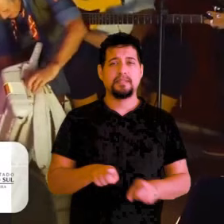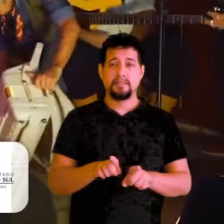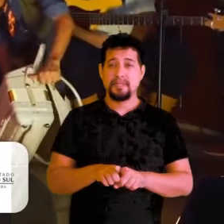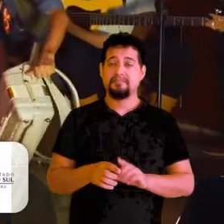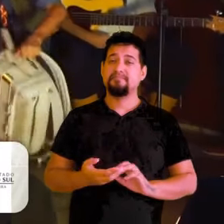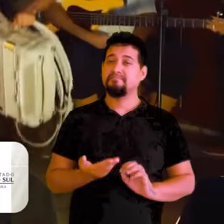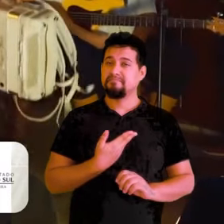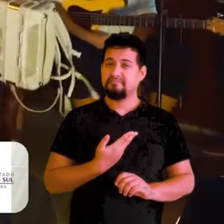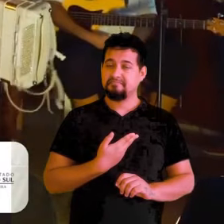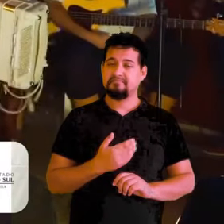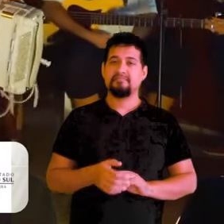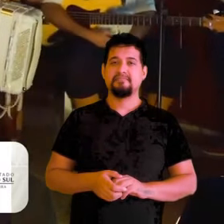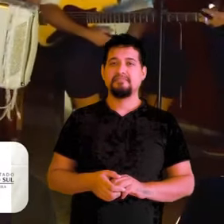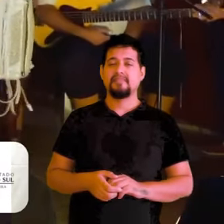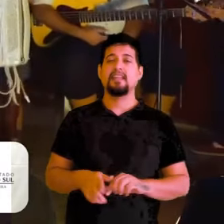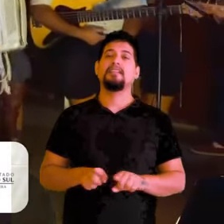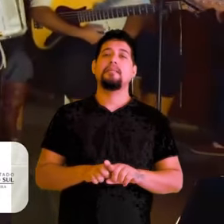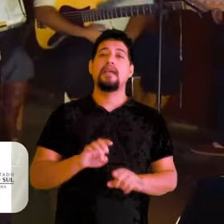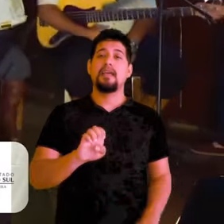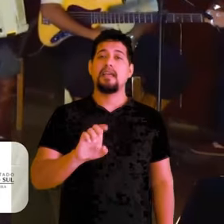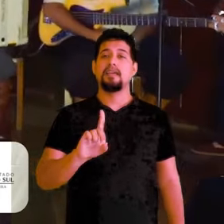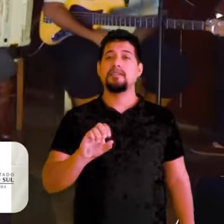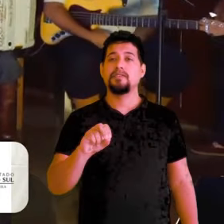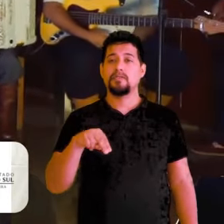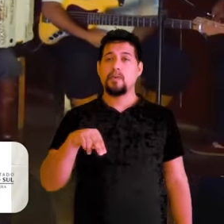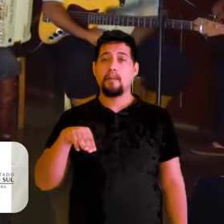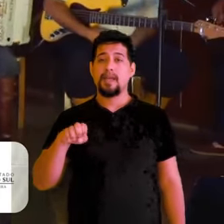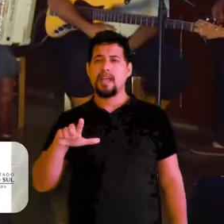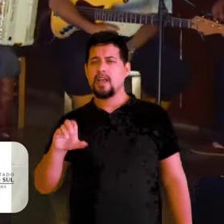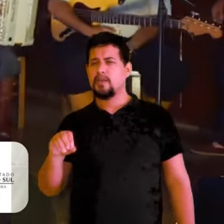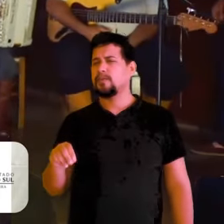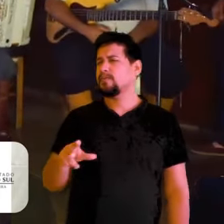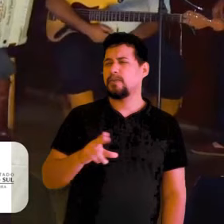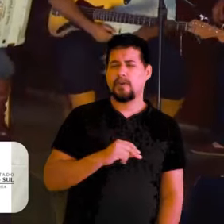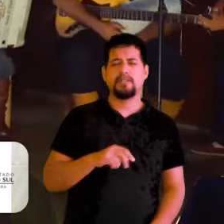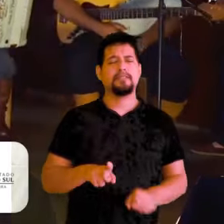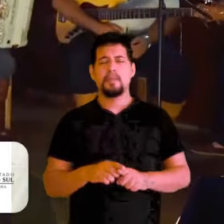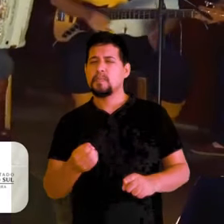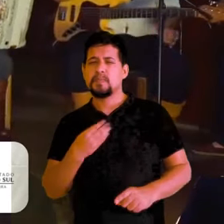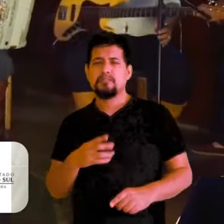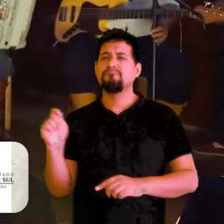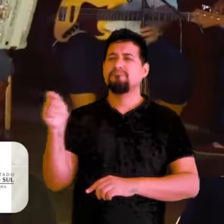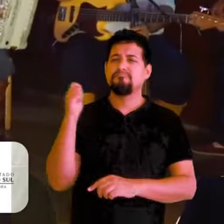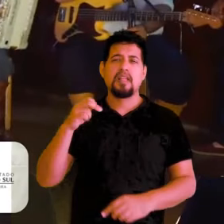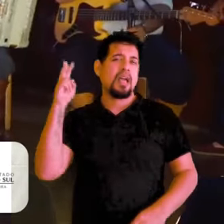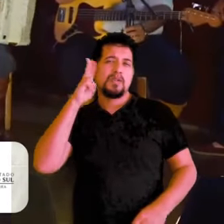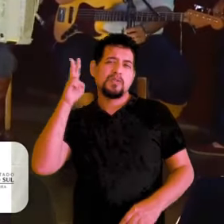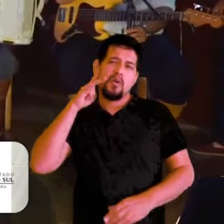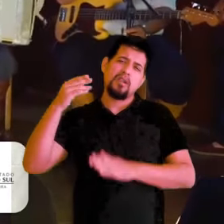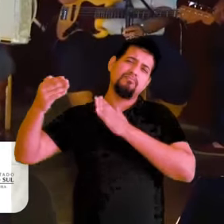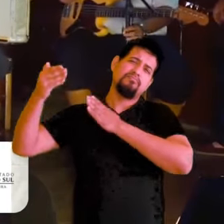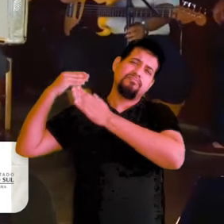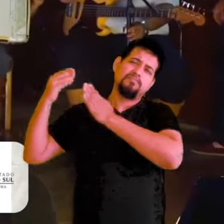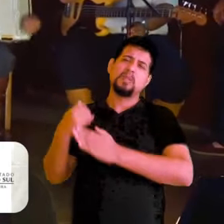amigo Márcio Fava. E do Edson Melo. Do Edson Melo. Cavaleiros de Ontem, uma grande marca aí do Rio Grande. fala da